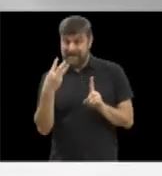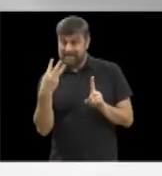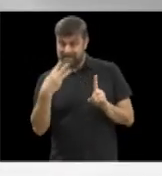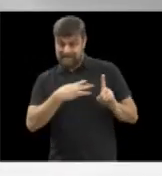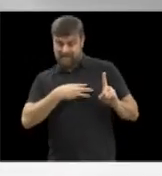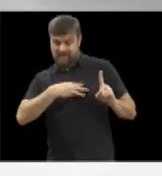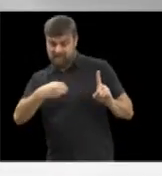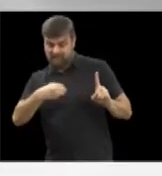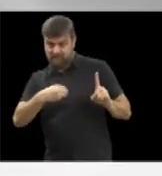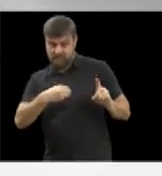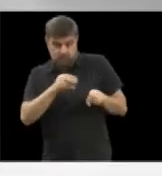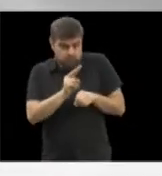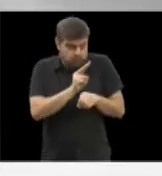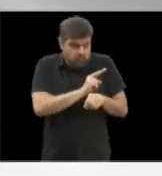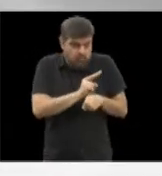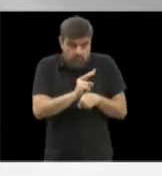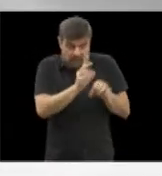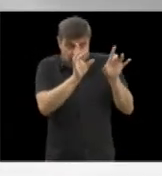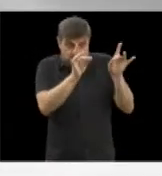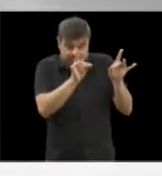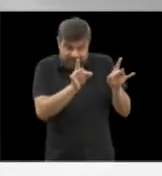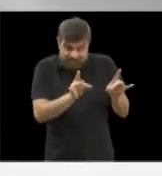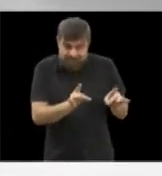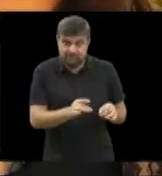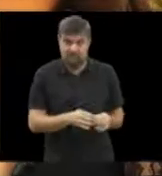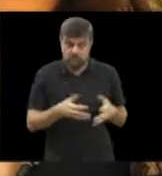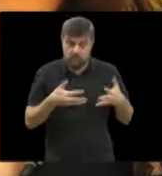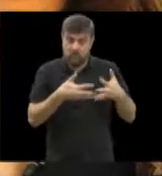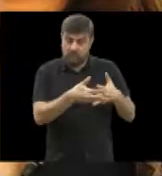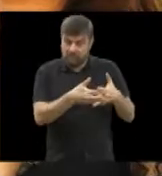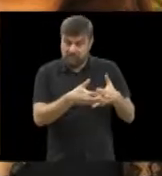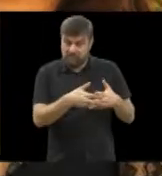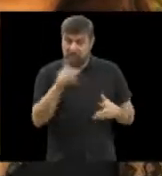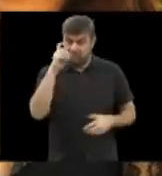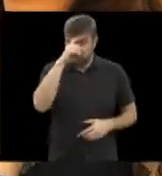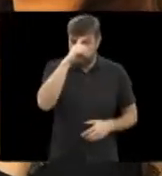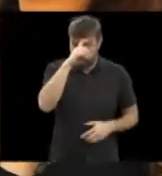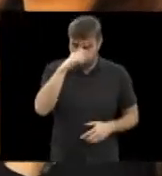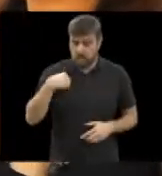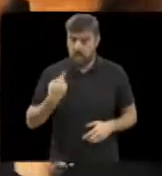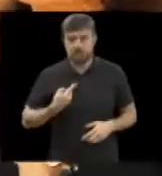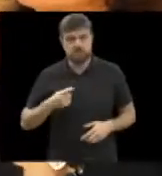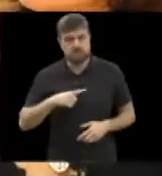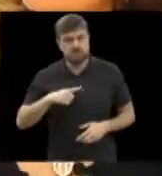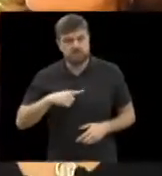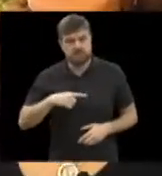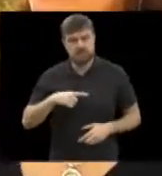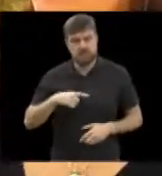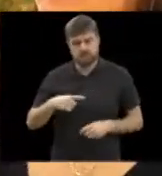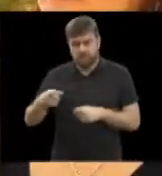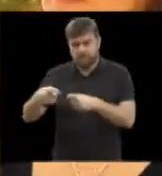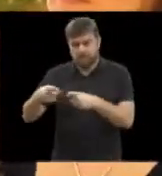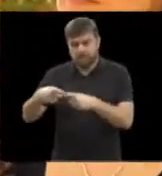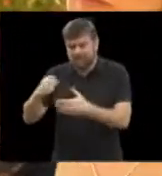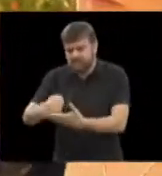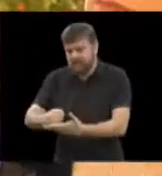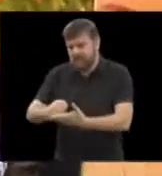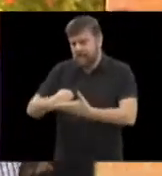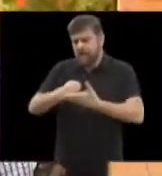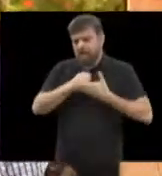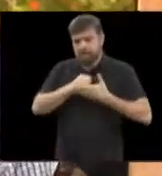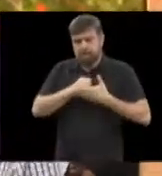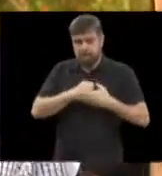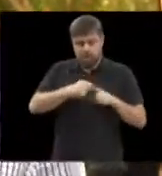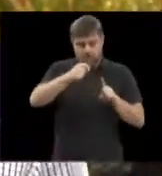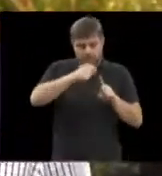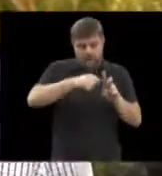bastante complexa e é importante que a gente teve um apoio muito grande de um médico que acompanhou a gestação da